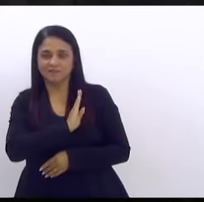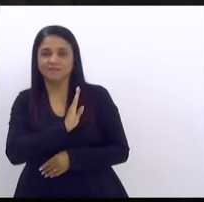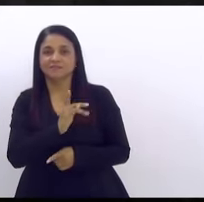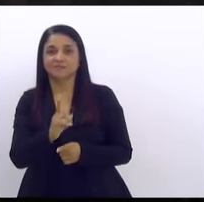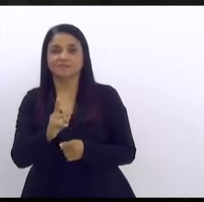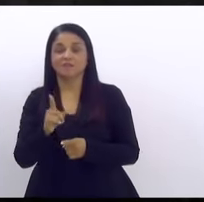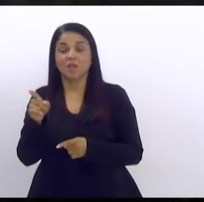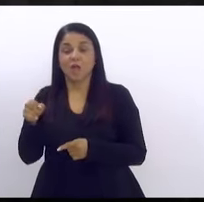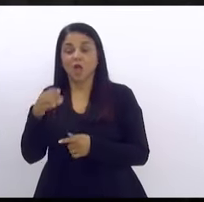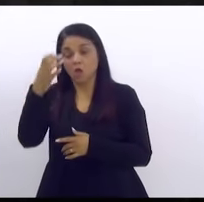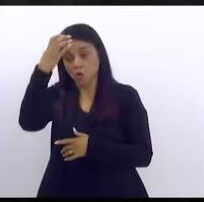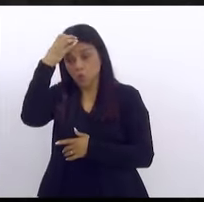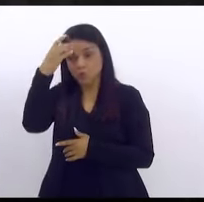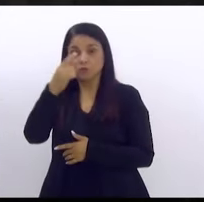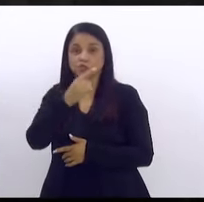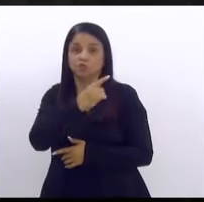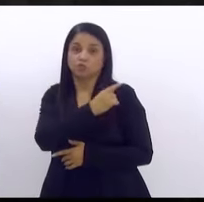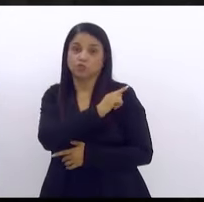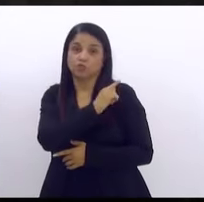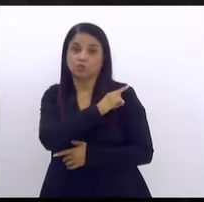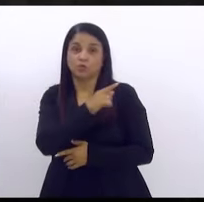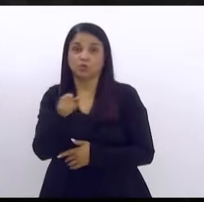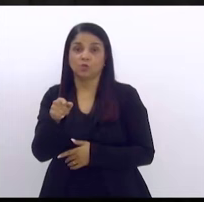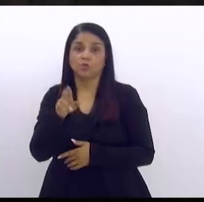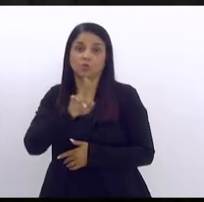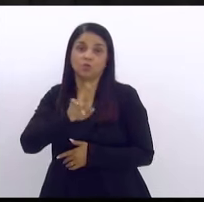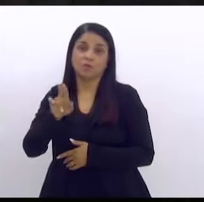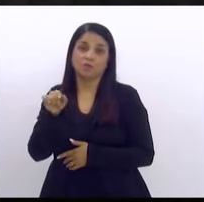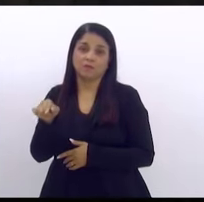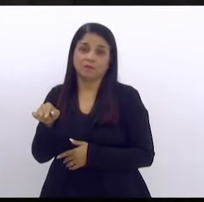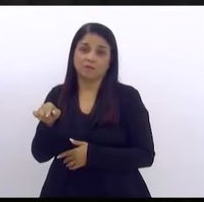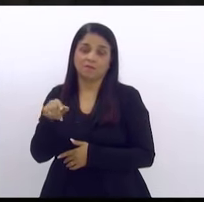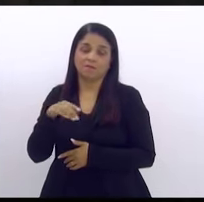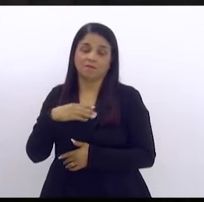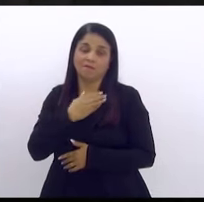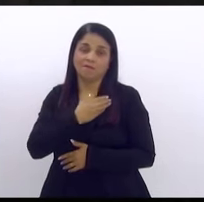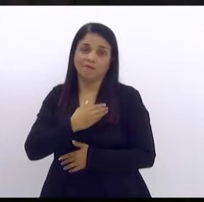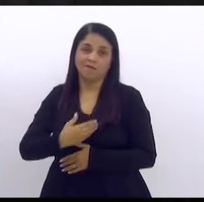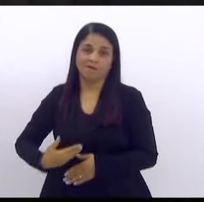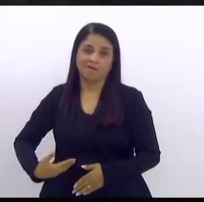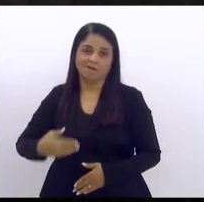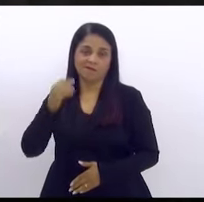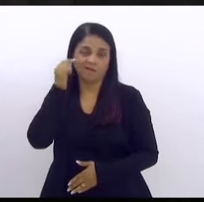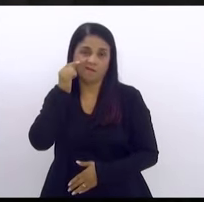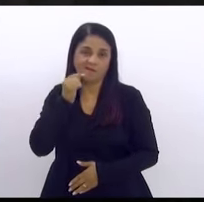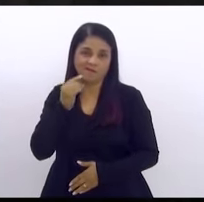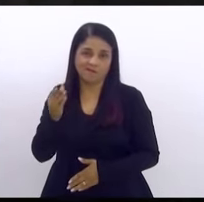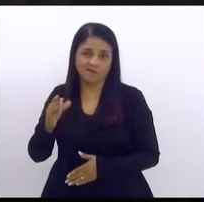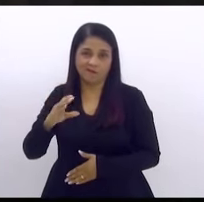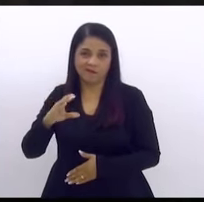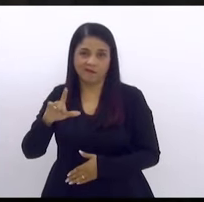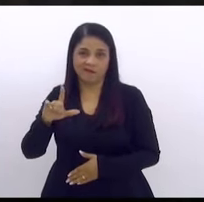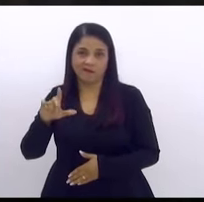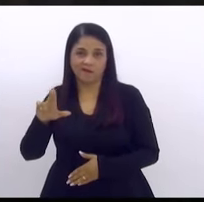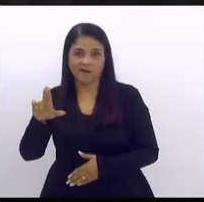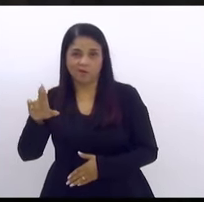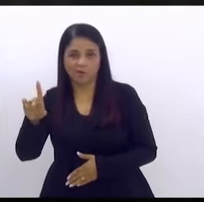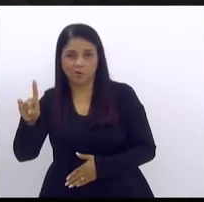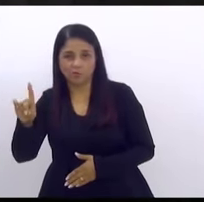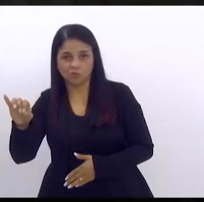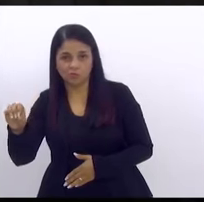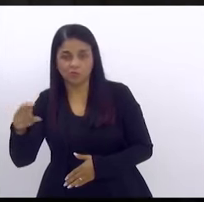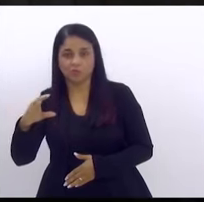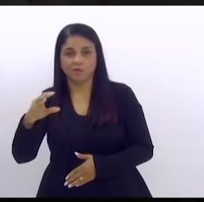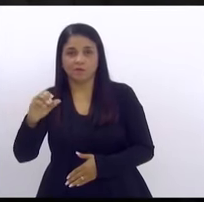A culpa é do gestor. E o gestor chama-se Cláudio Castro. E por quê? De um